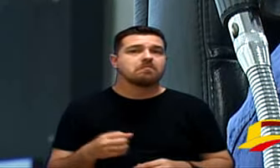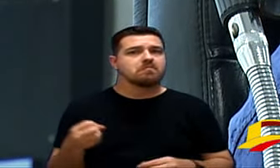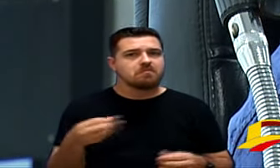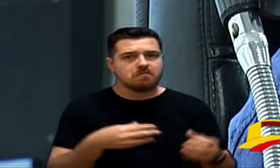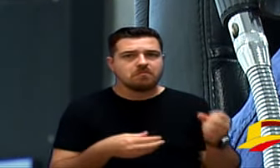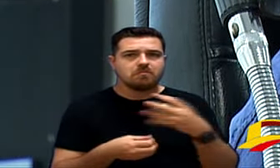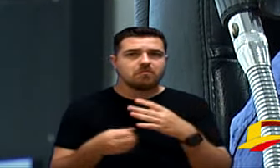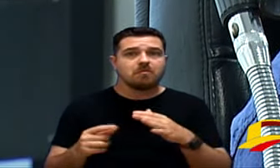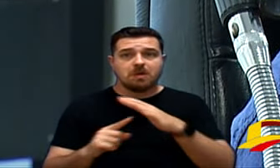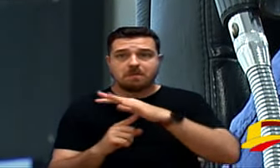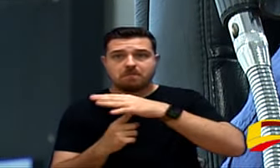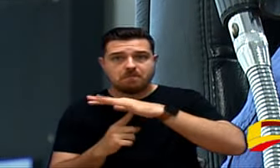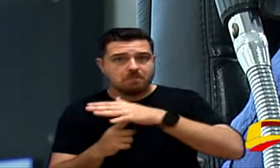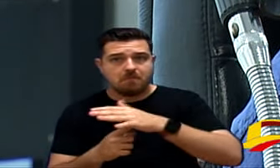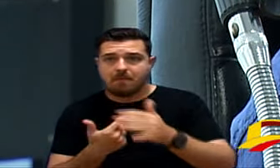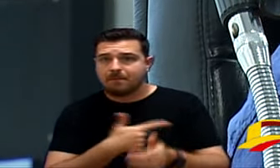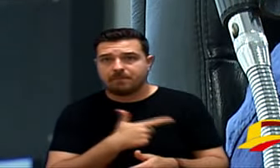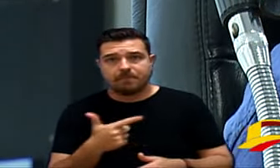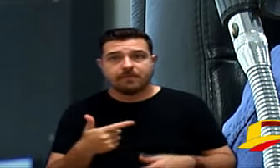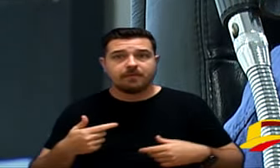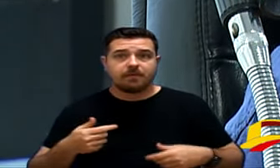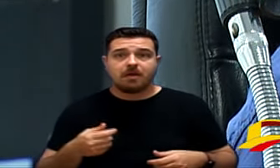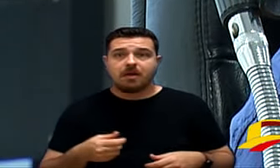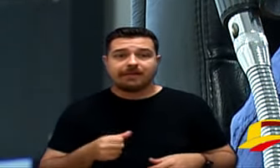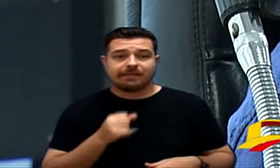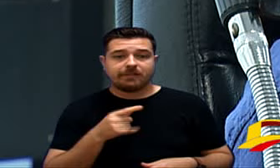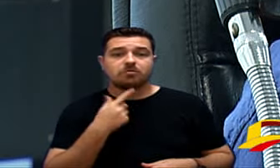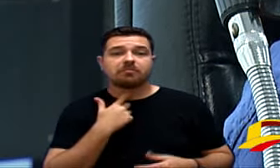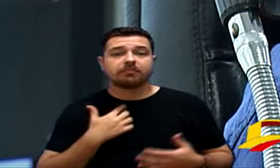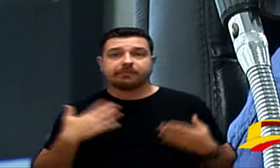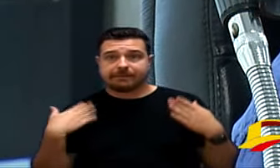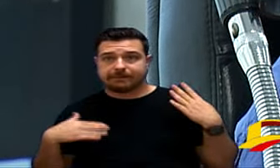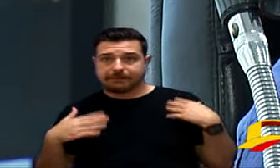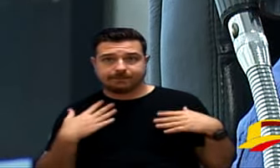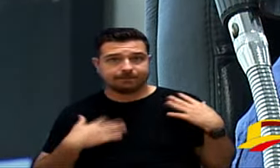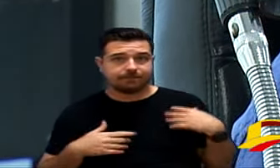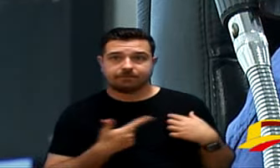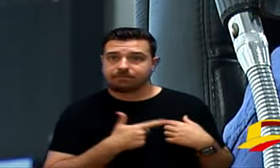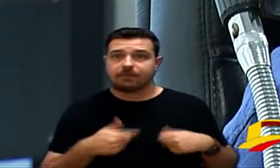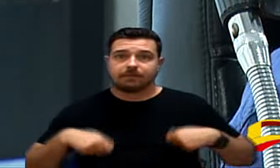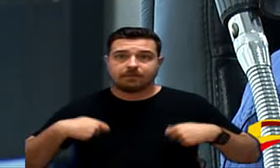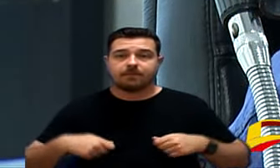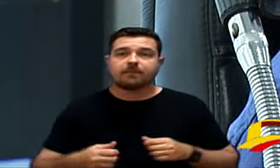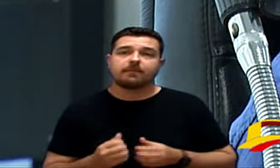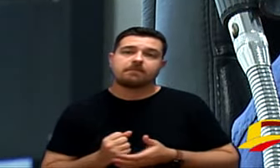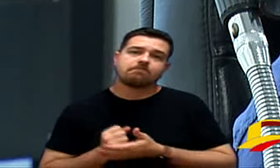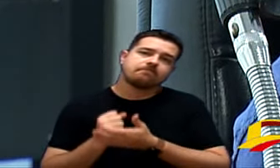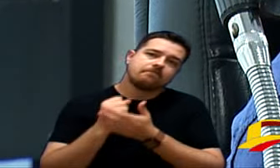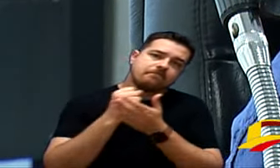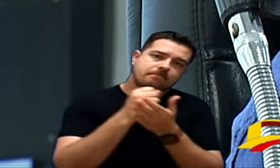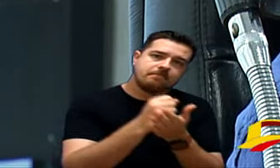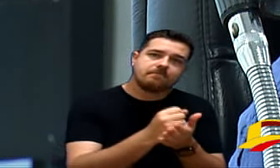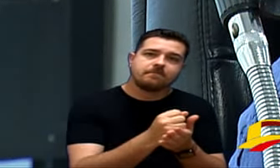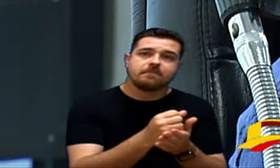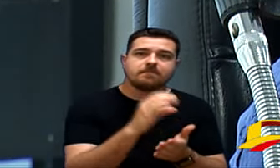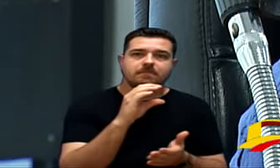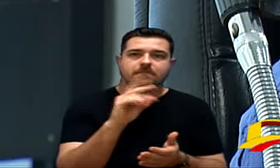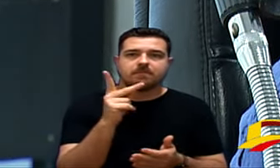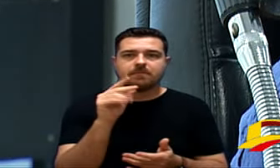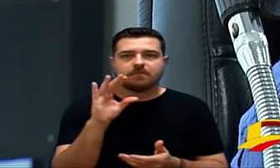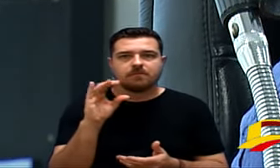parque No Éden para que eu possa passear com a minha filha e com a minha família no final de semana eu tenho que o mais próximo é o Chico